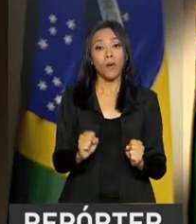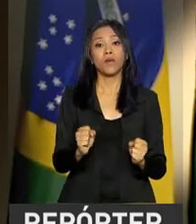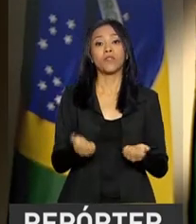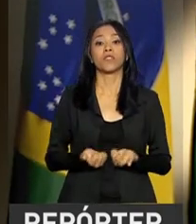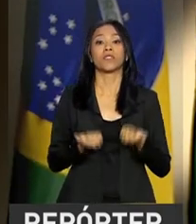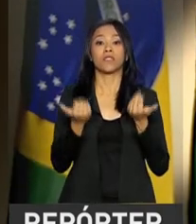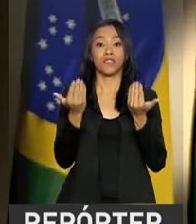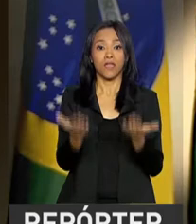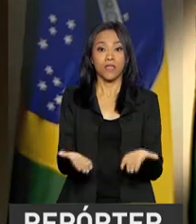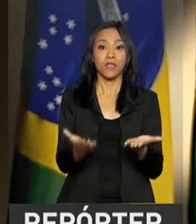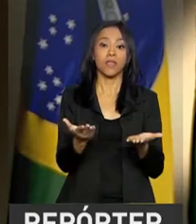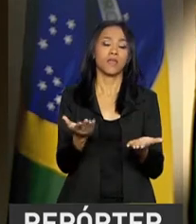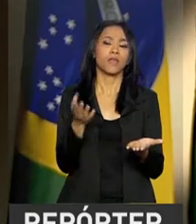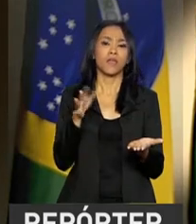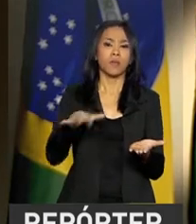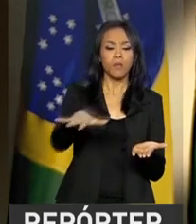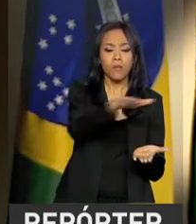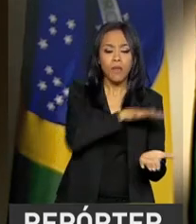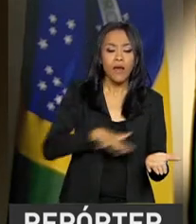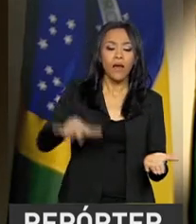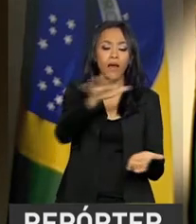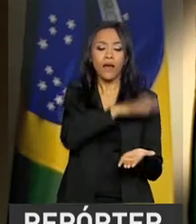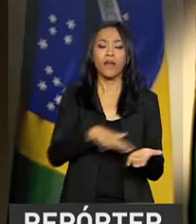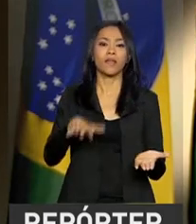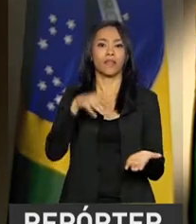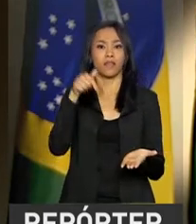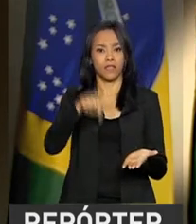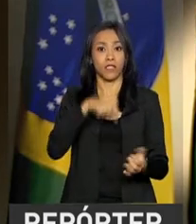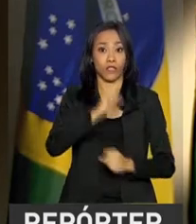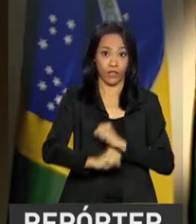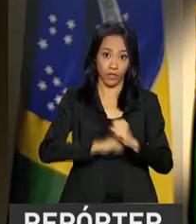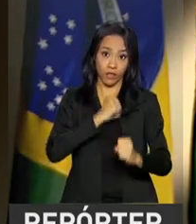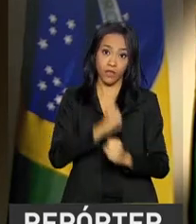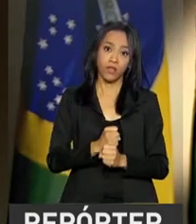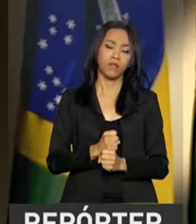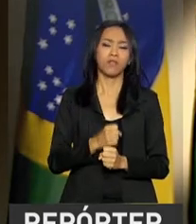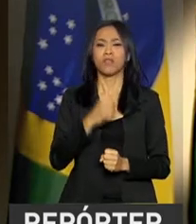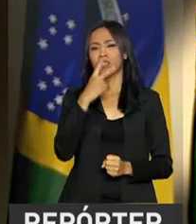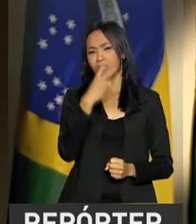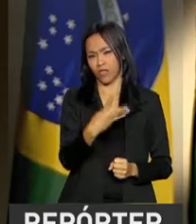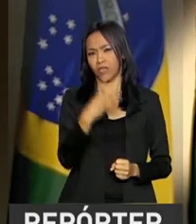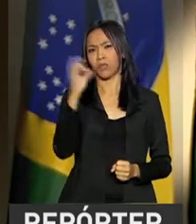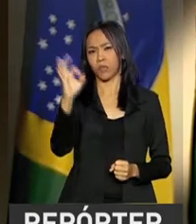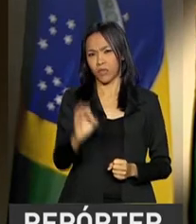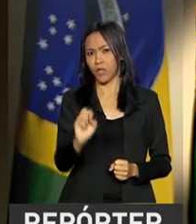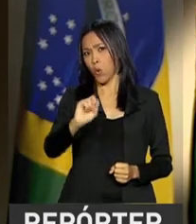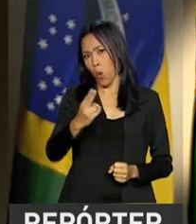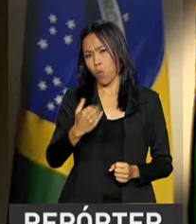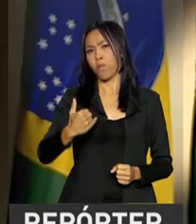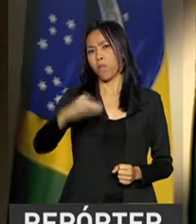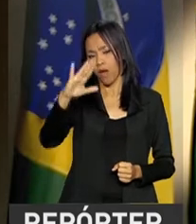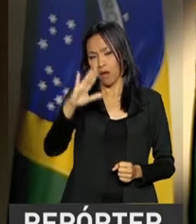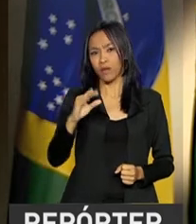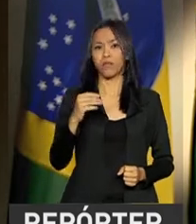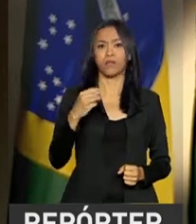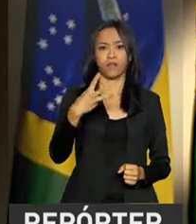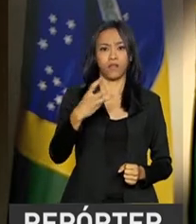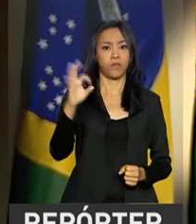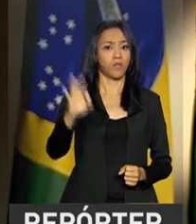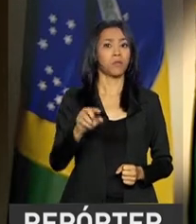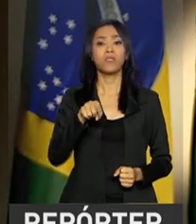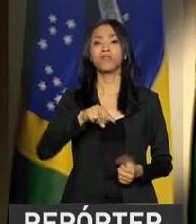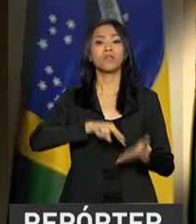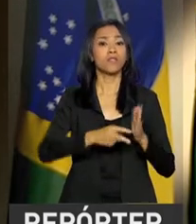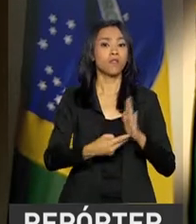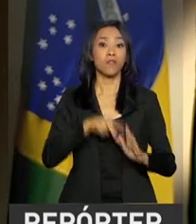pib que haja uma produção nacional neste ano 2018 de cerca de 3% mais do que 3% o que